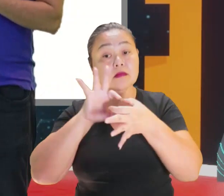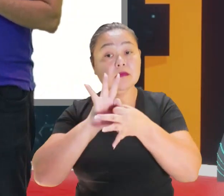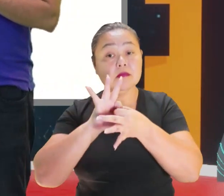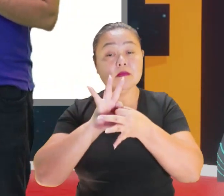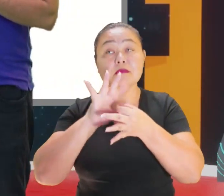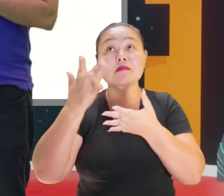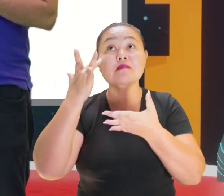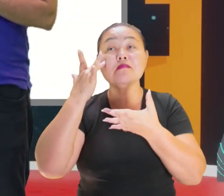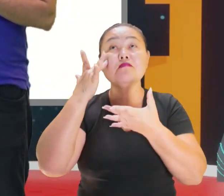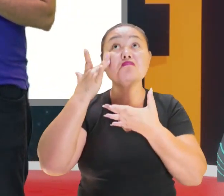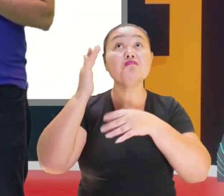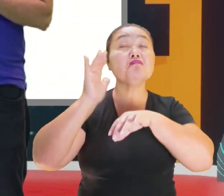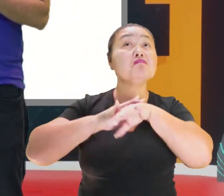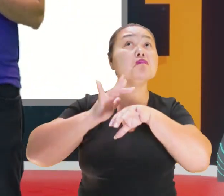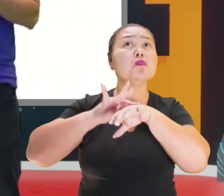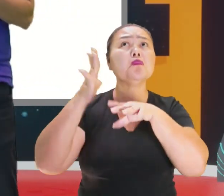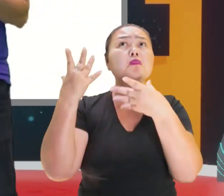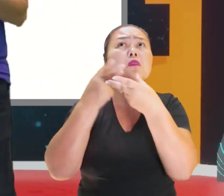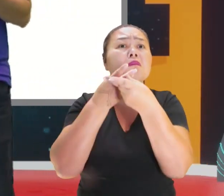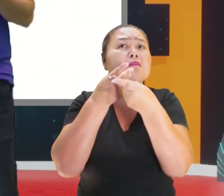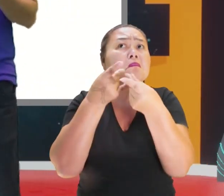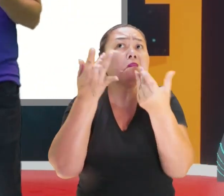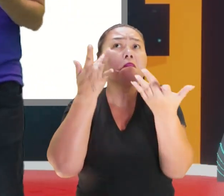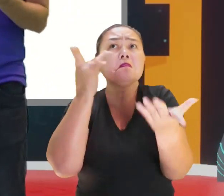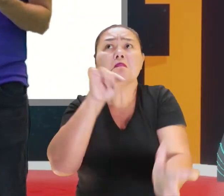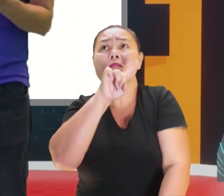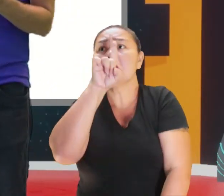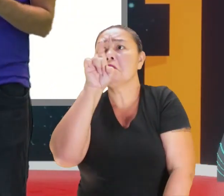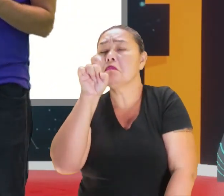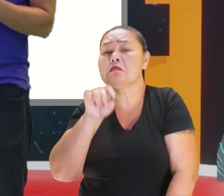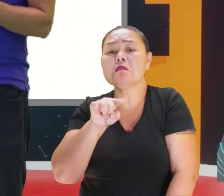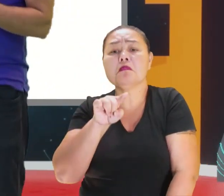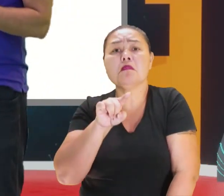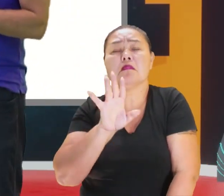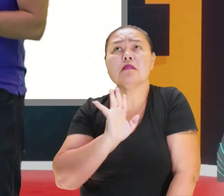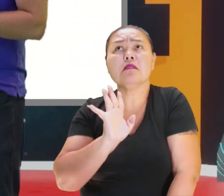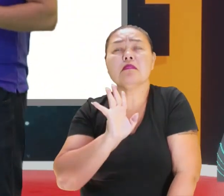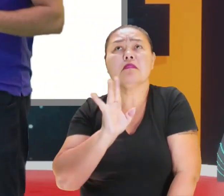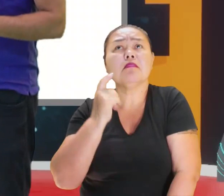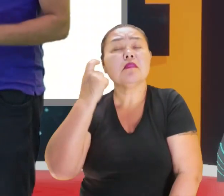o abstrato, com aquilo que nós não sabemos, tipo assim,